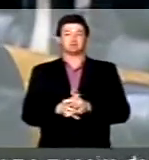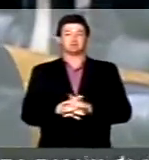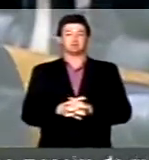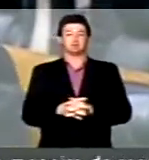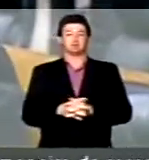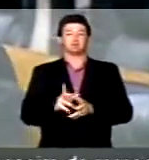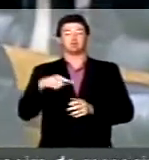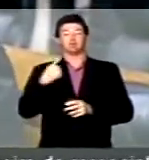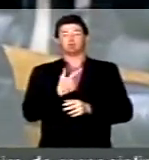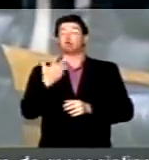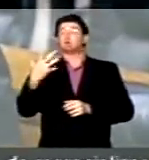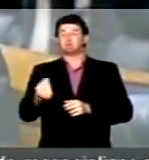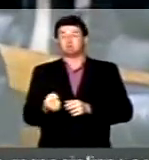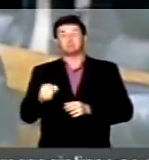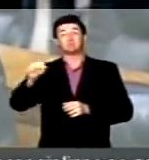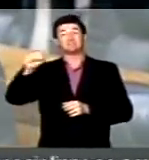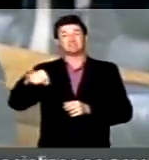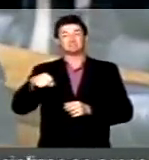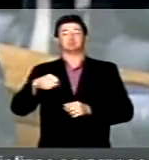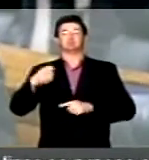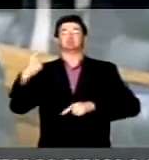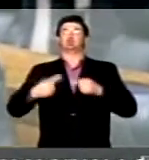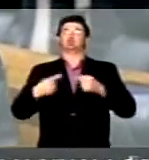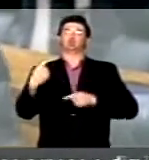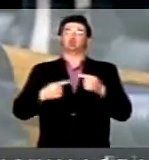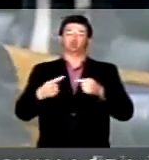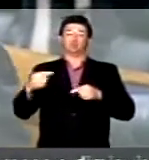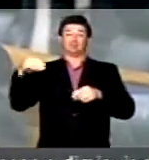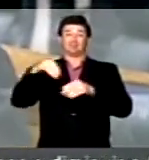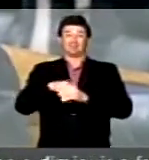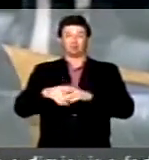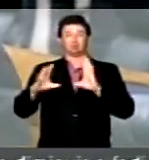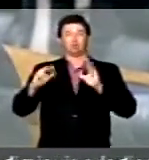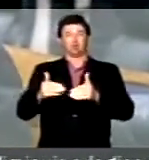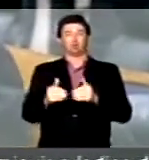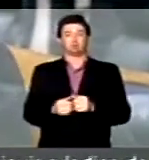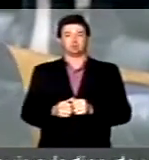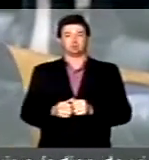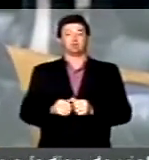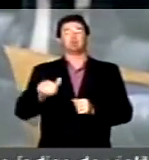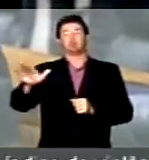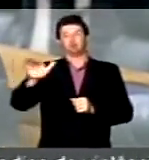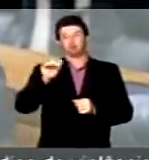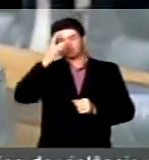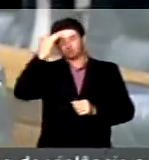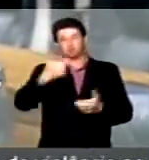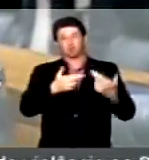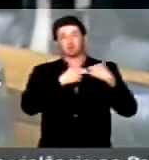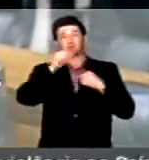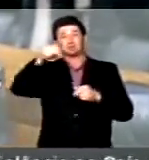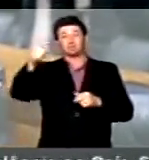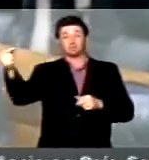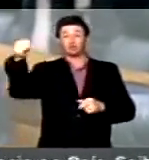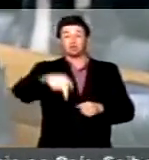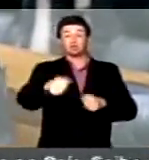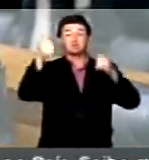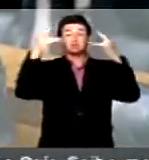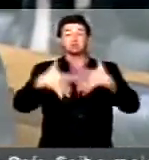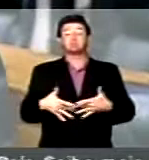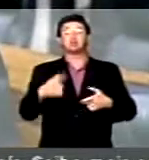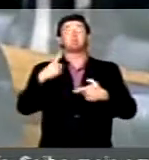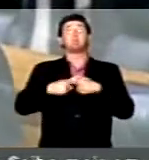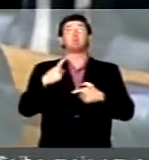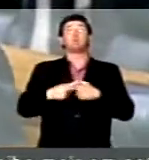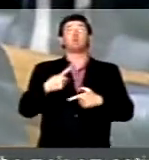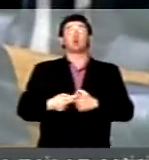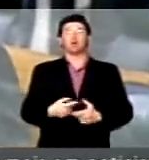deficiência, nós iremos fazer uma discussão no âmbito dessa comissão e chamaremos os responsáveis para que esclareçam